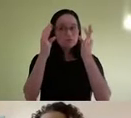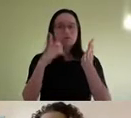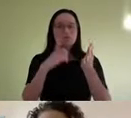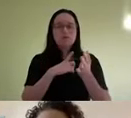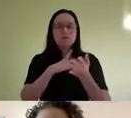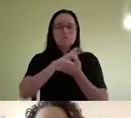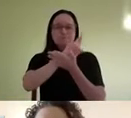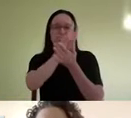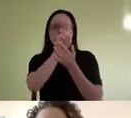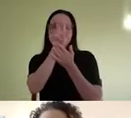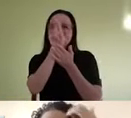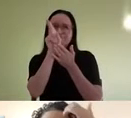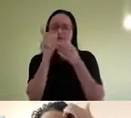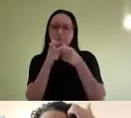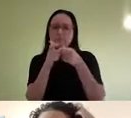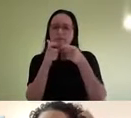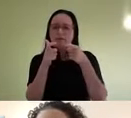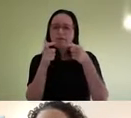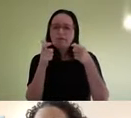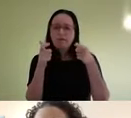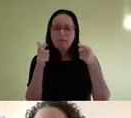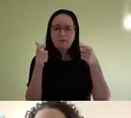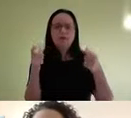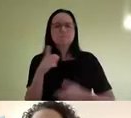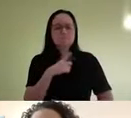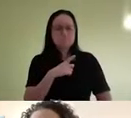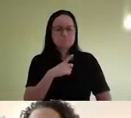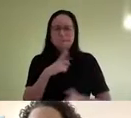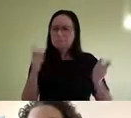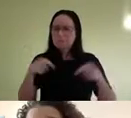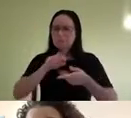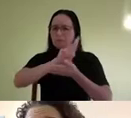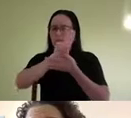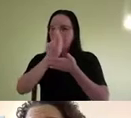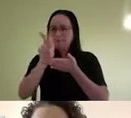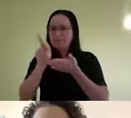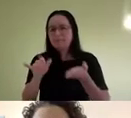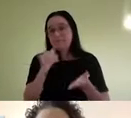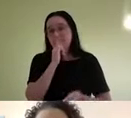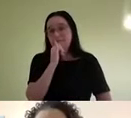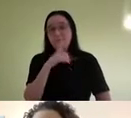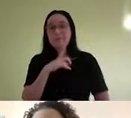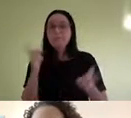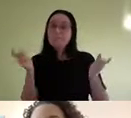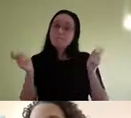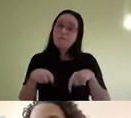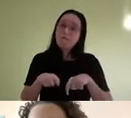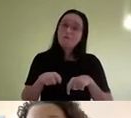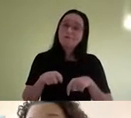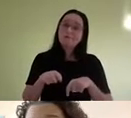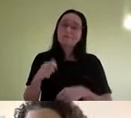muito grande, né, de possibilidades, desde você ser um analista de negócio, você se especializar